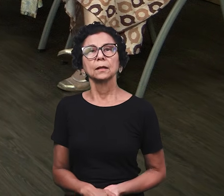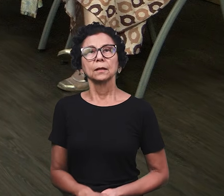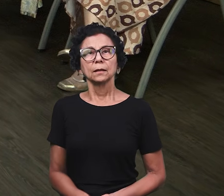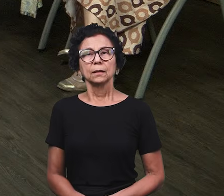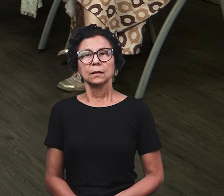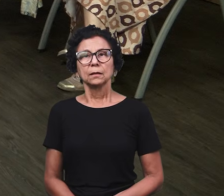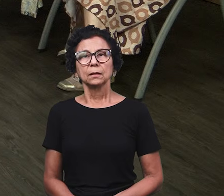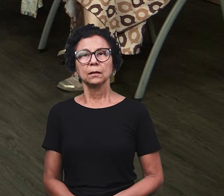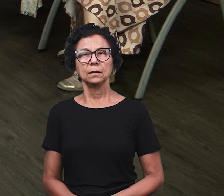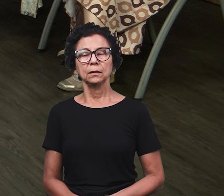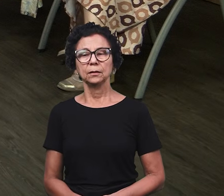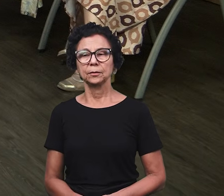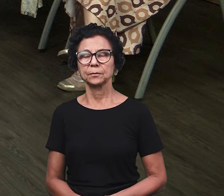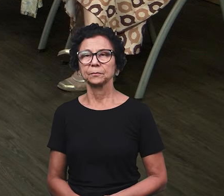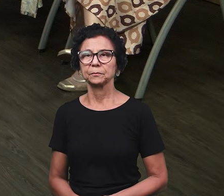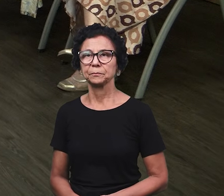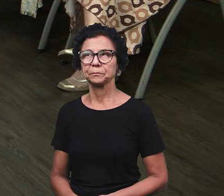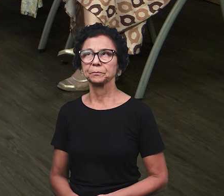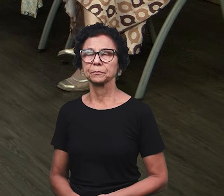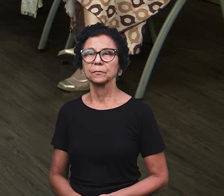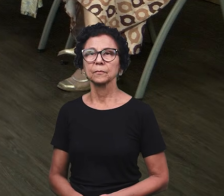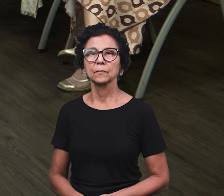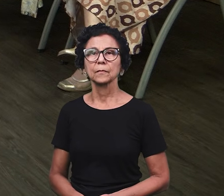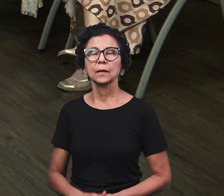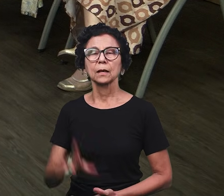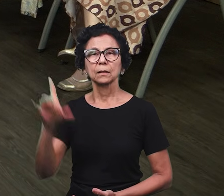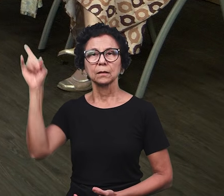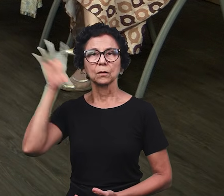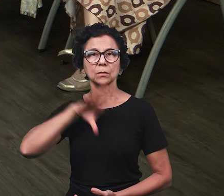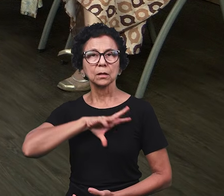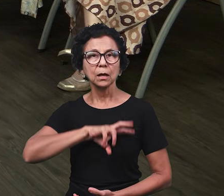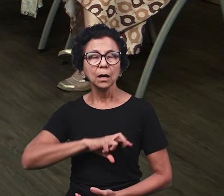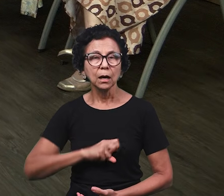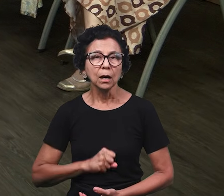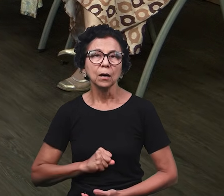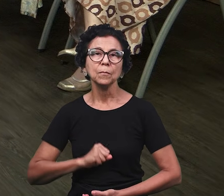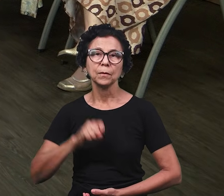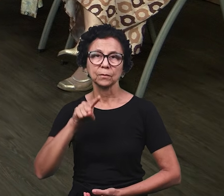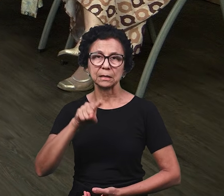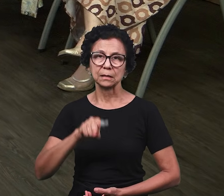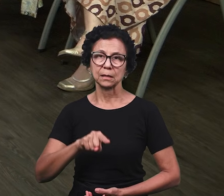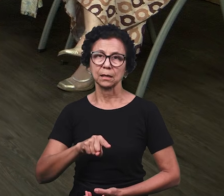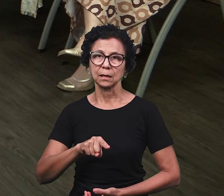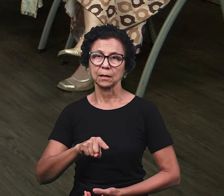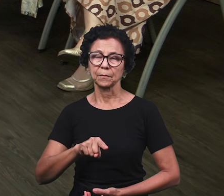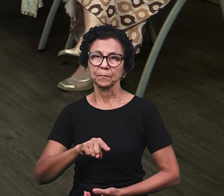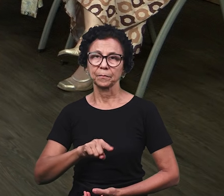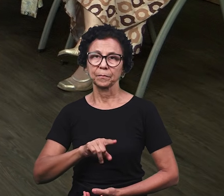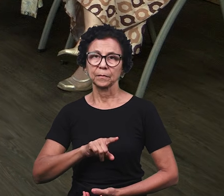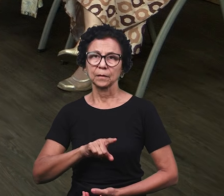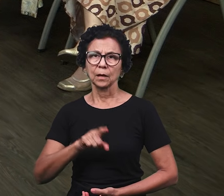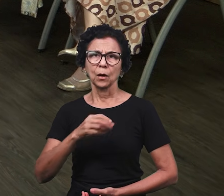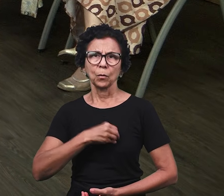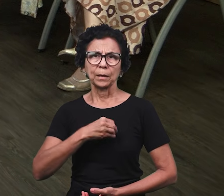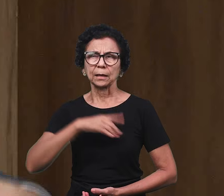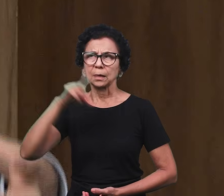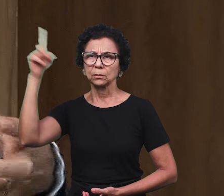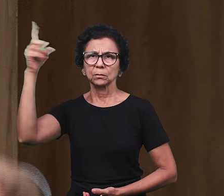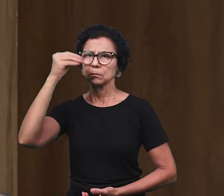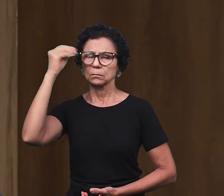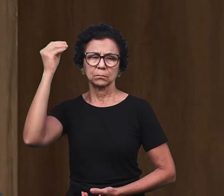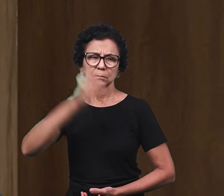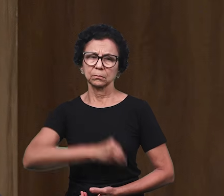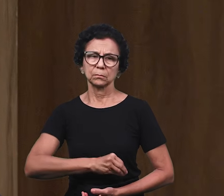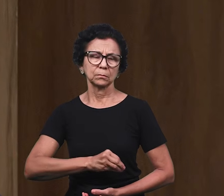Ele nos ama. Ele não ama o pecado, mas Ele ama a vida do homem, do jovem, de